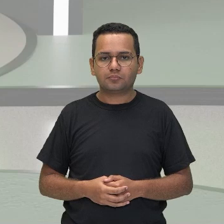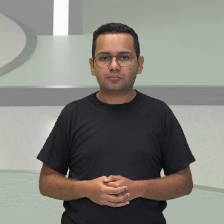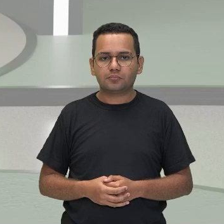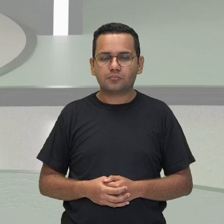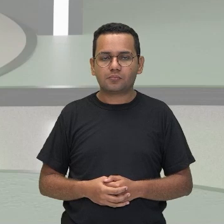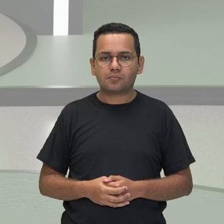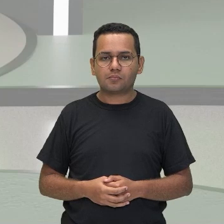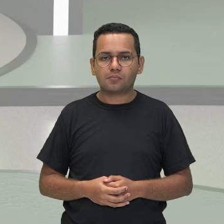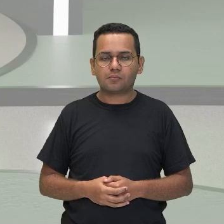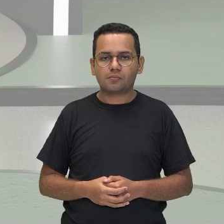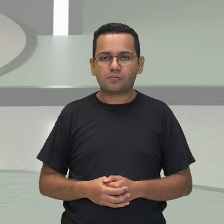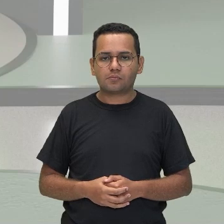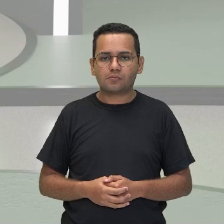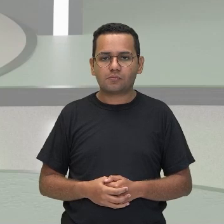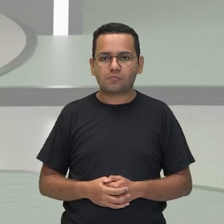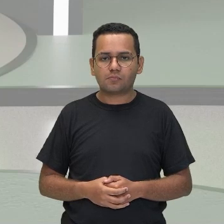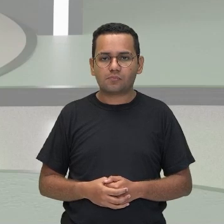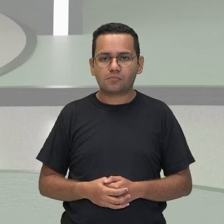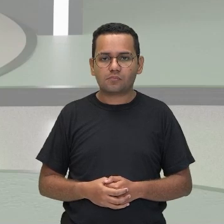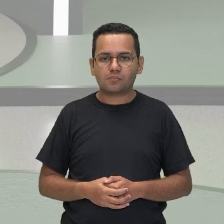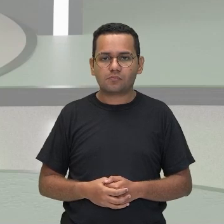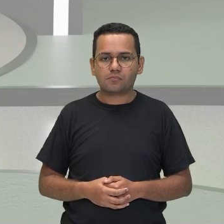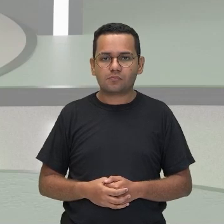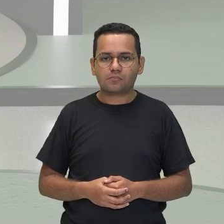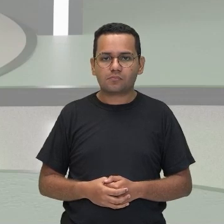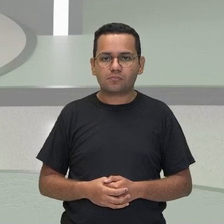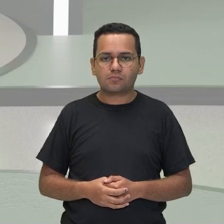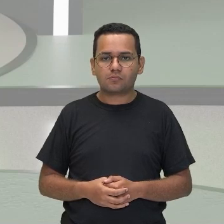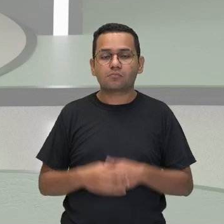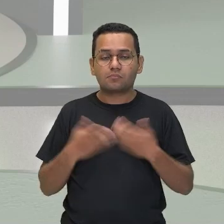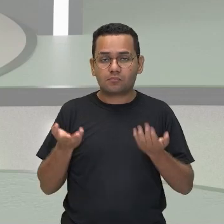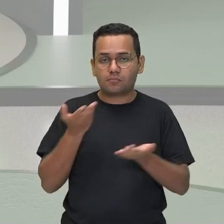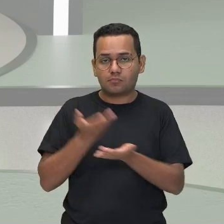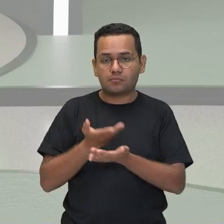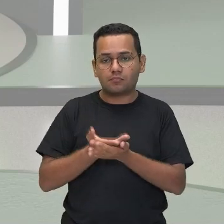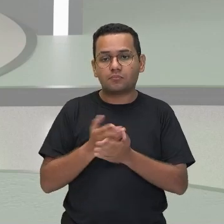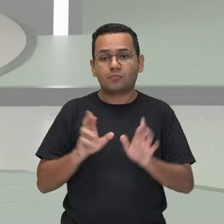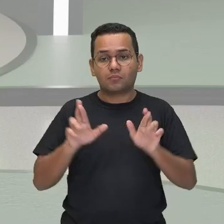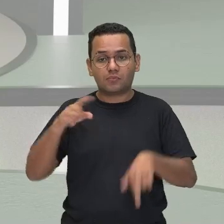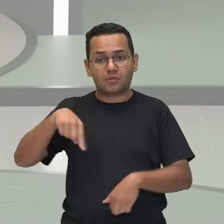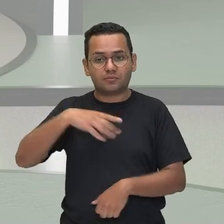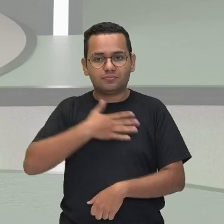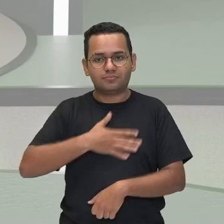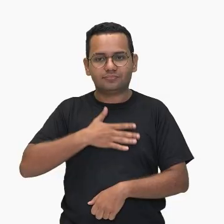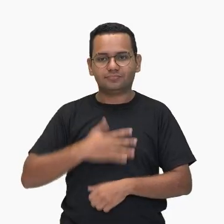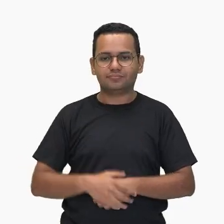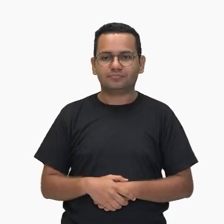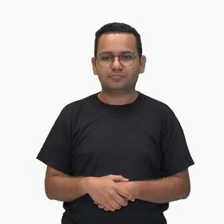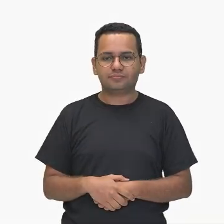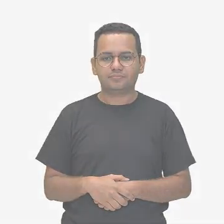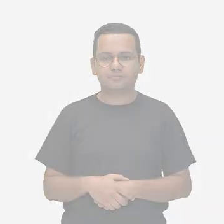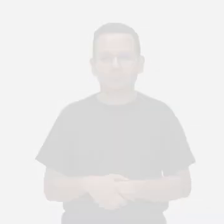separação de misturas homogêneas, certo? Essa foi a nossa aula, espero que você tenha gostado.